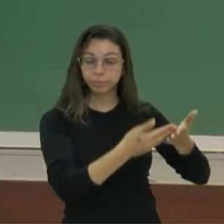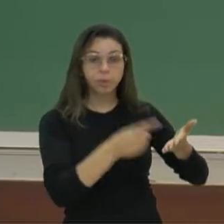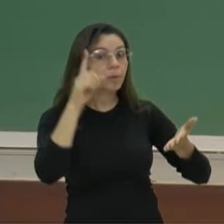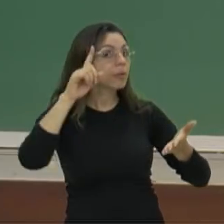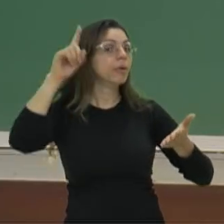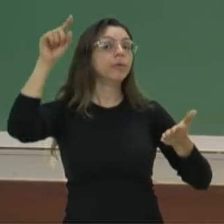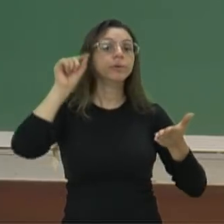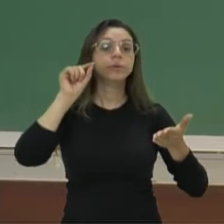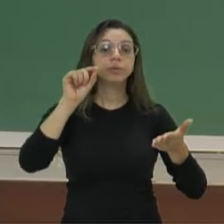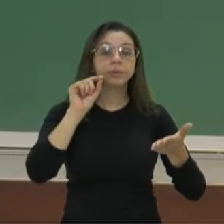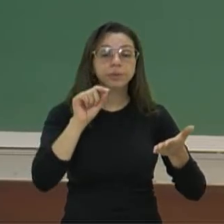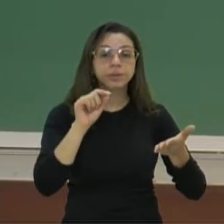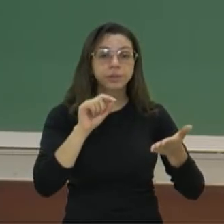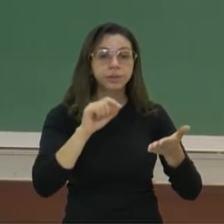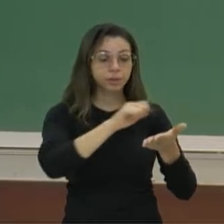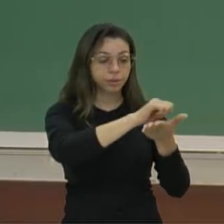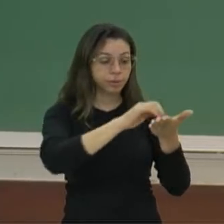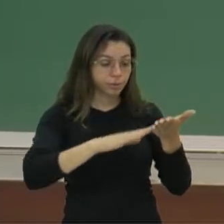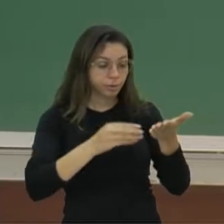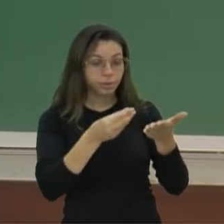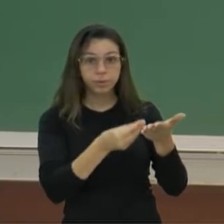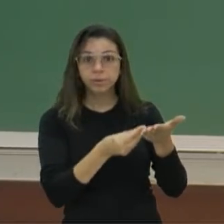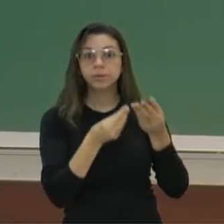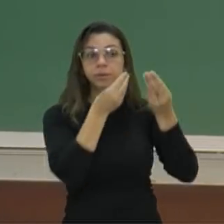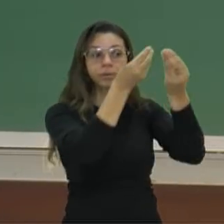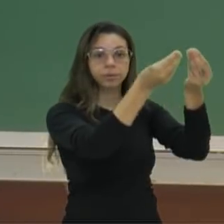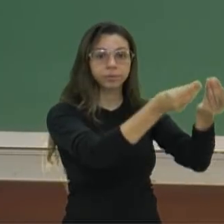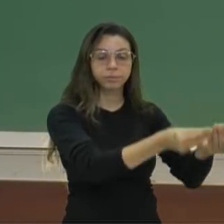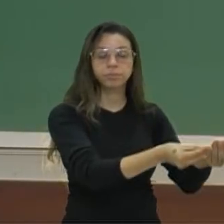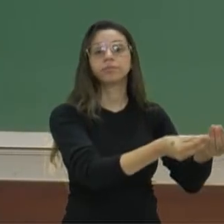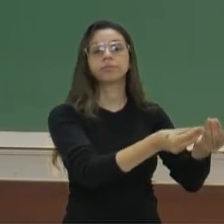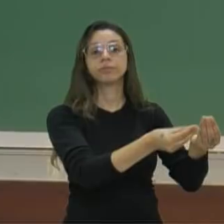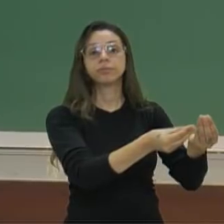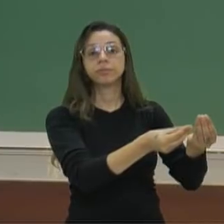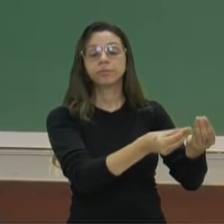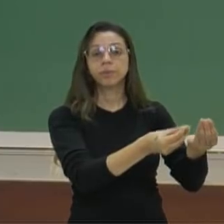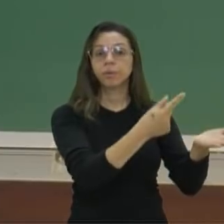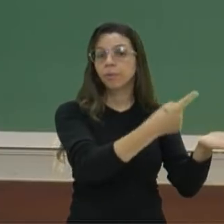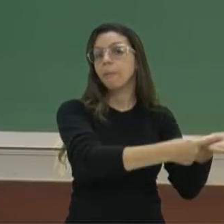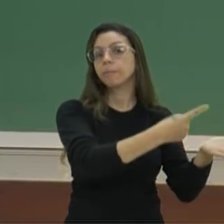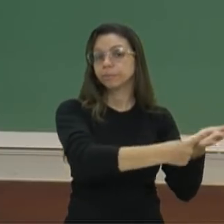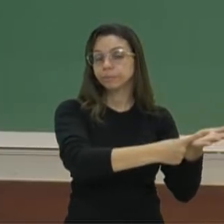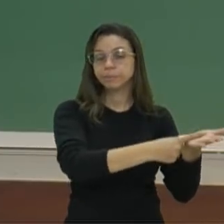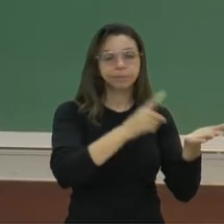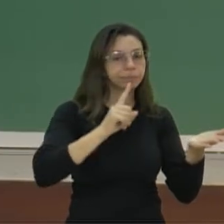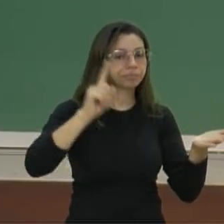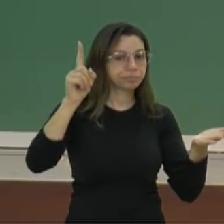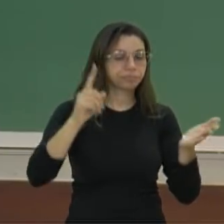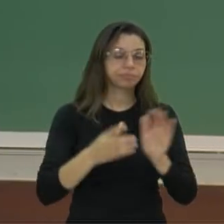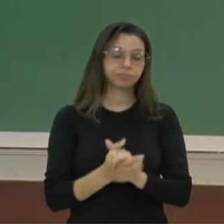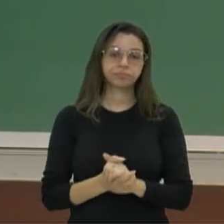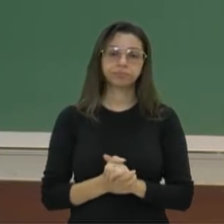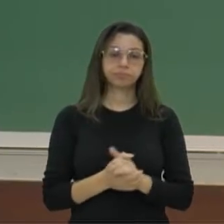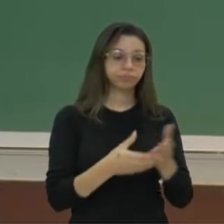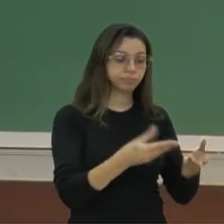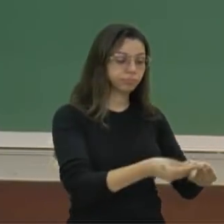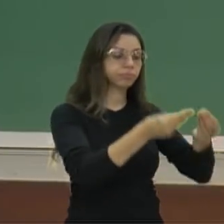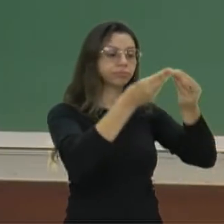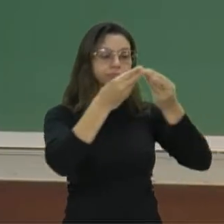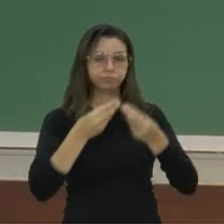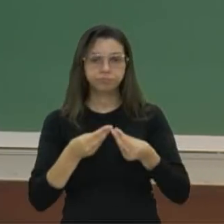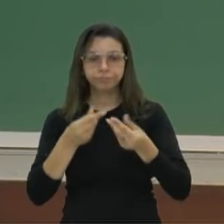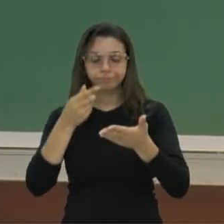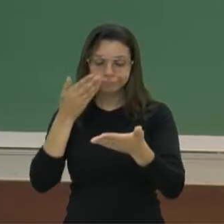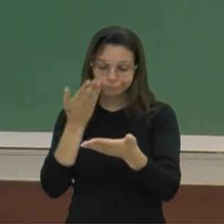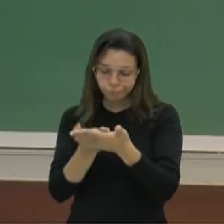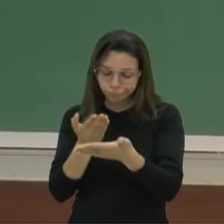é entregue o kit com as atividades e o material impresso das aulas do professor Fabiano. Pegue,